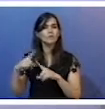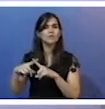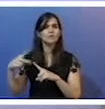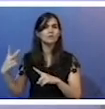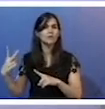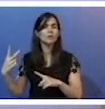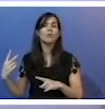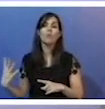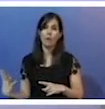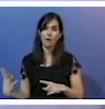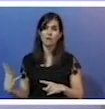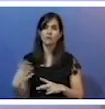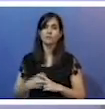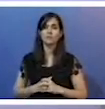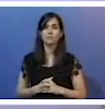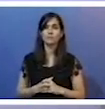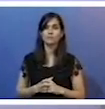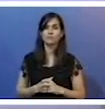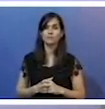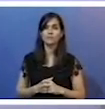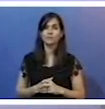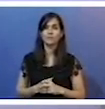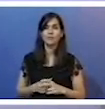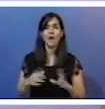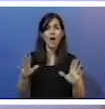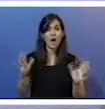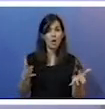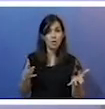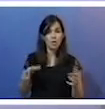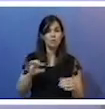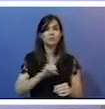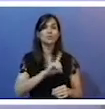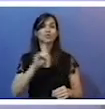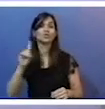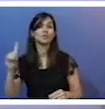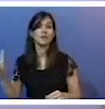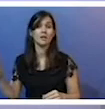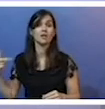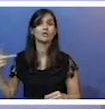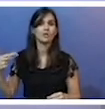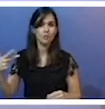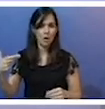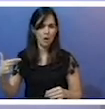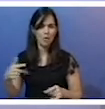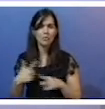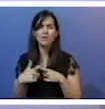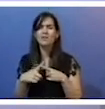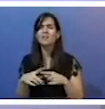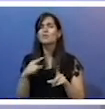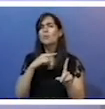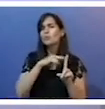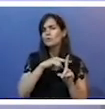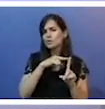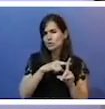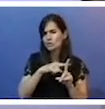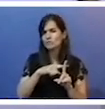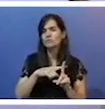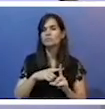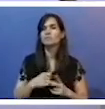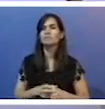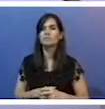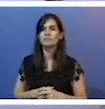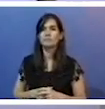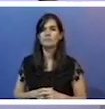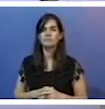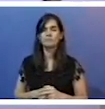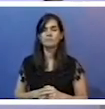agora vamos passar esse 3X mais seis o lado direito sinal de igual como eles são positivos né conta demais